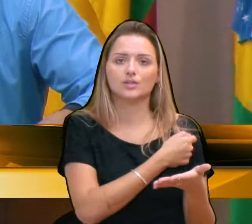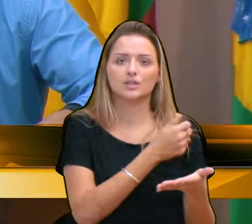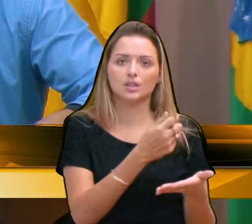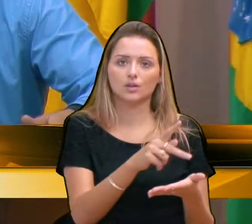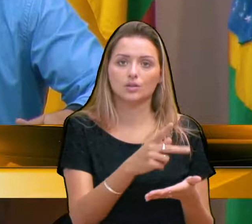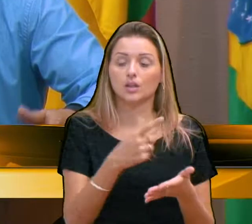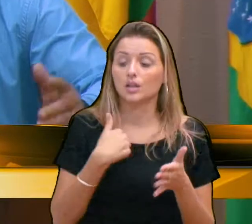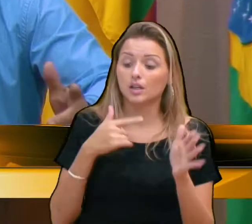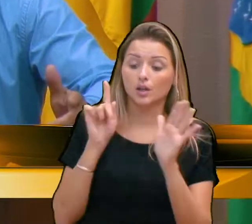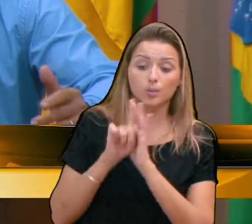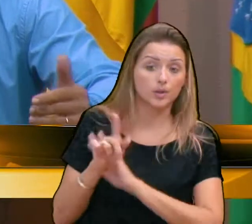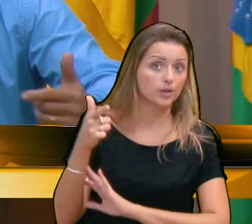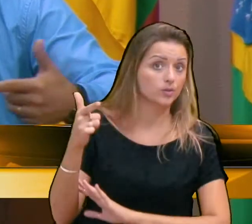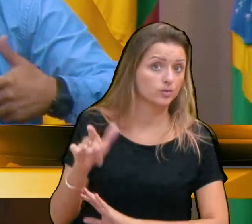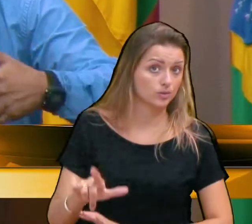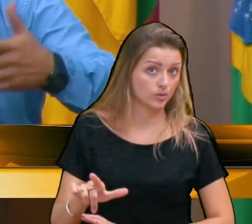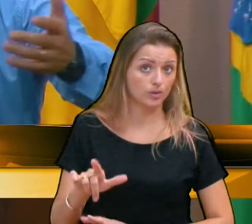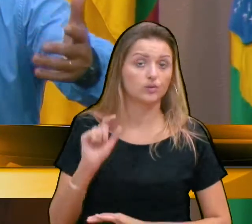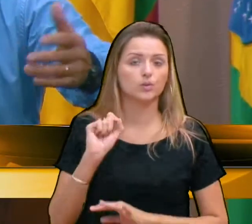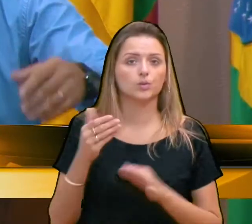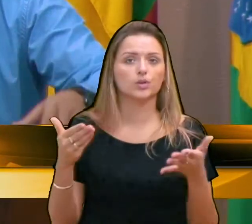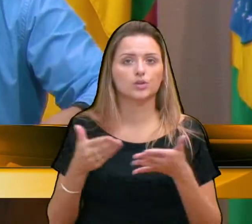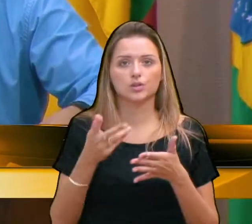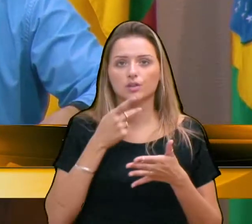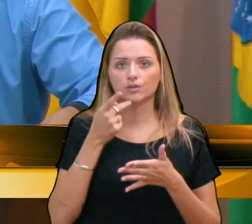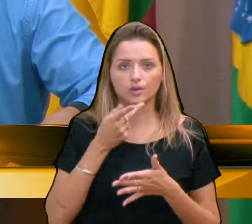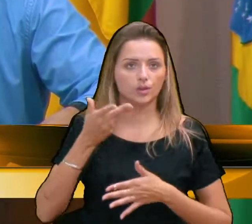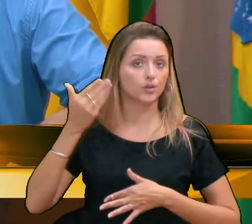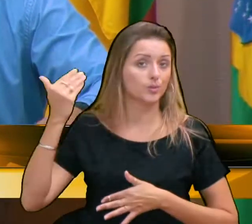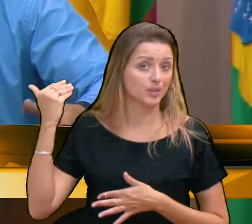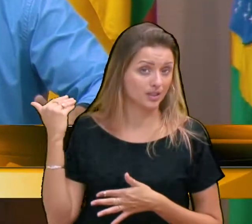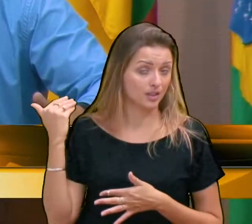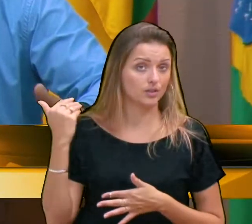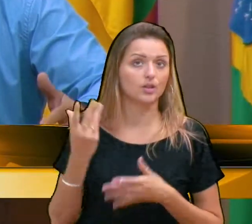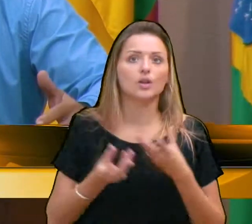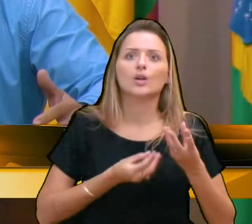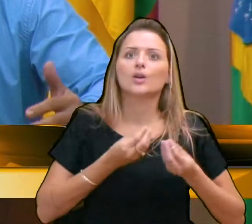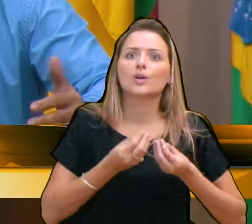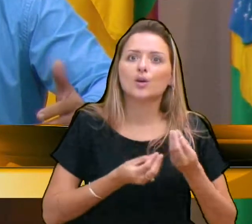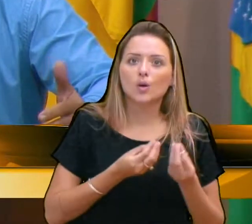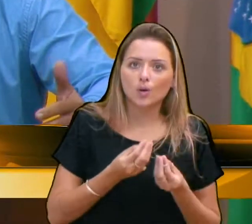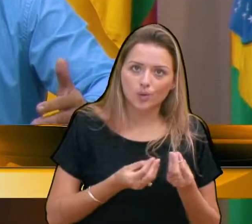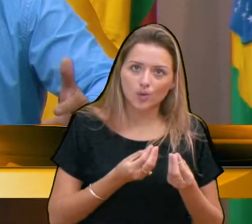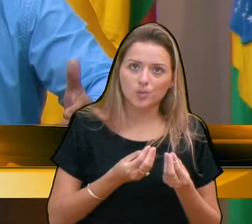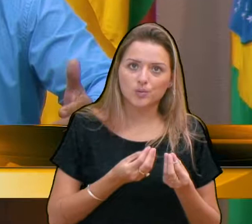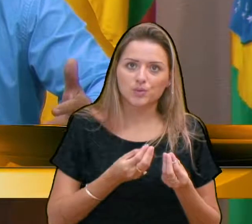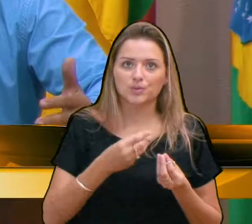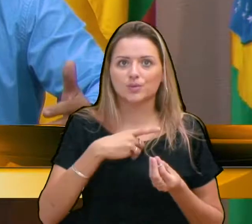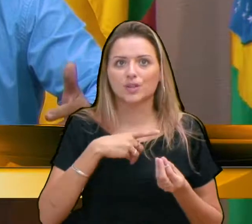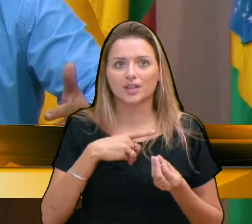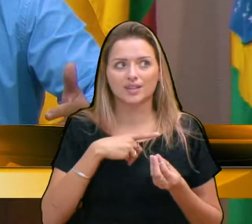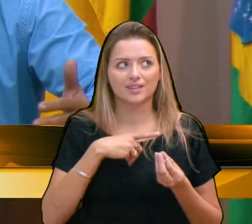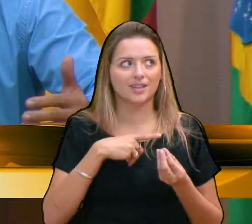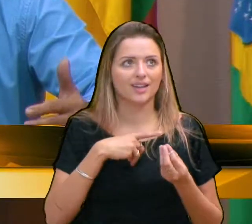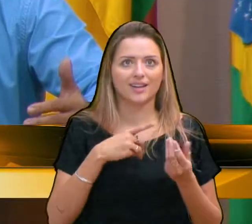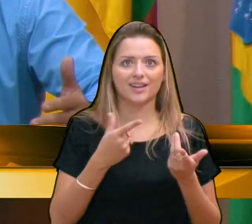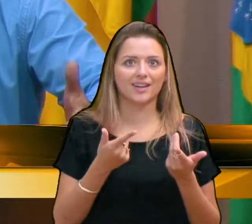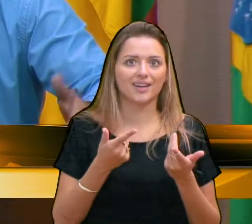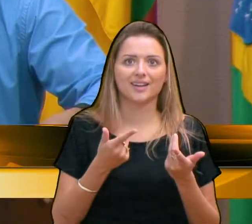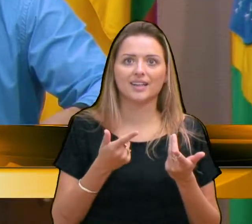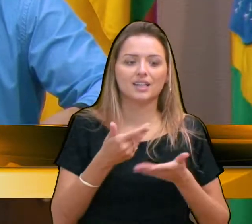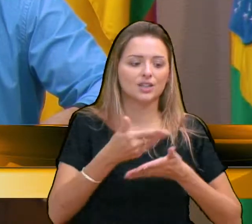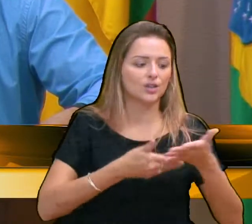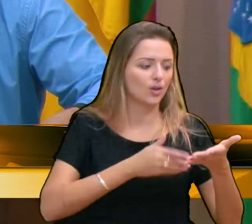eu pergunto novamente, a pergunta que já foi feita muitas vezes: como é que primeiro vamos construir o telhado da casa se não